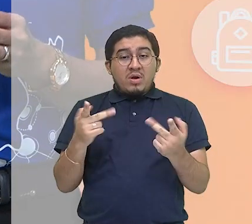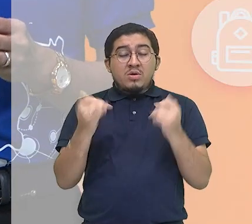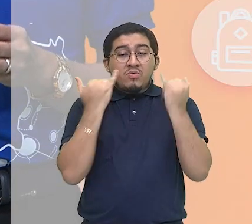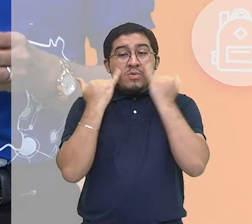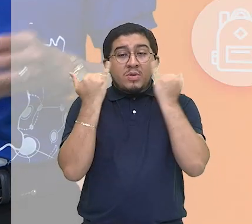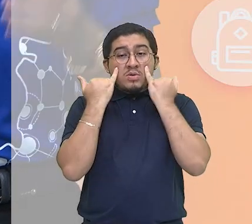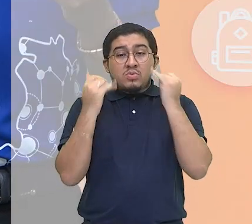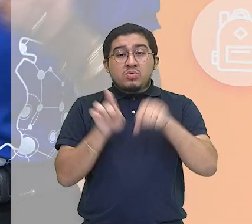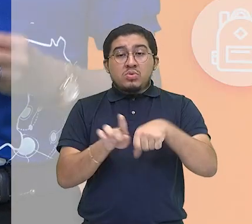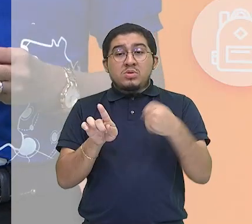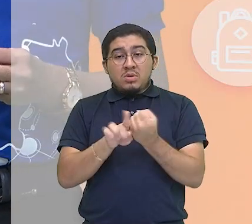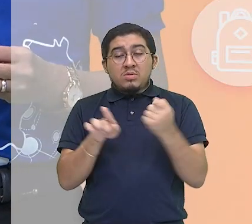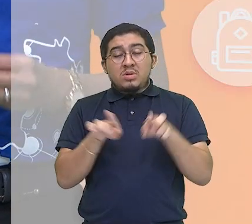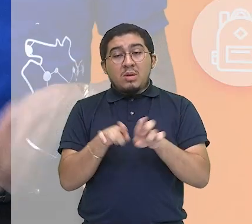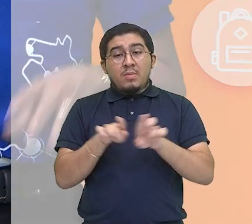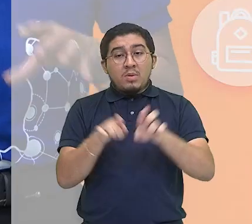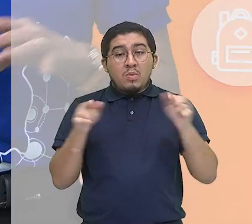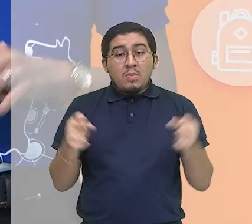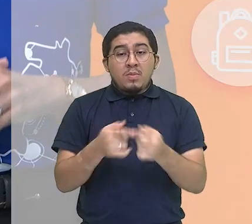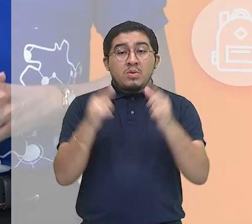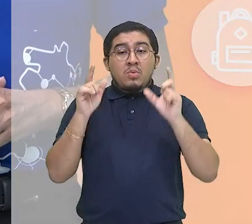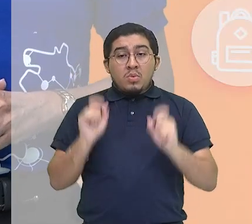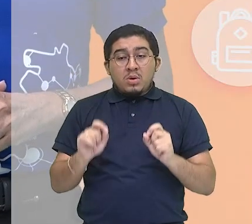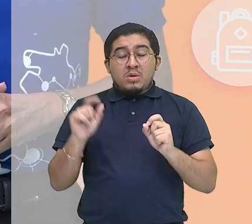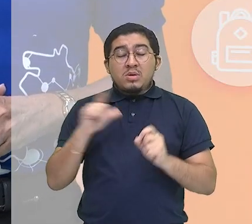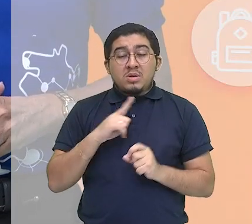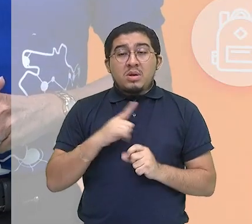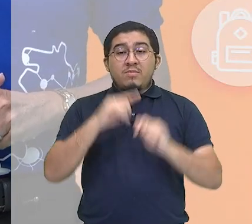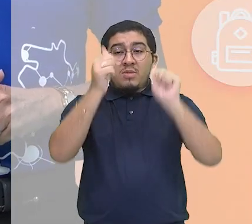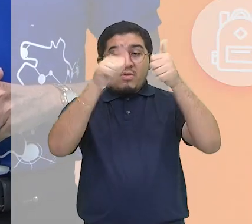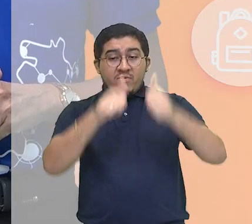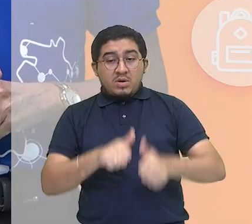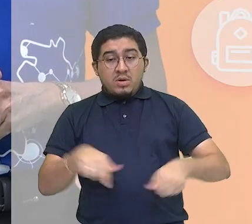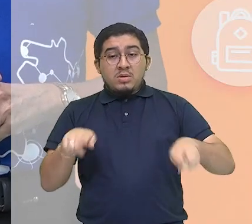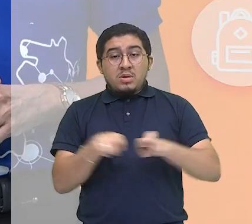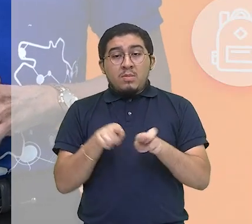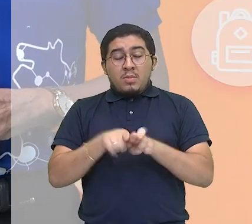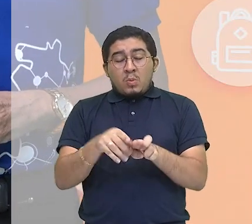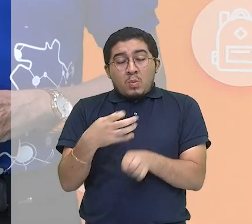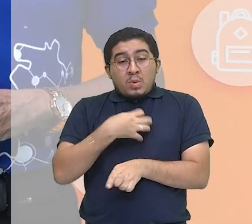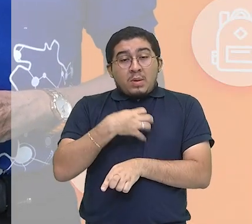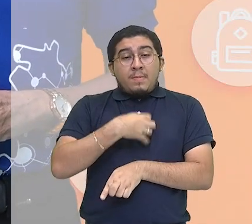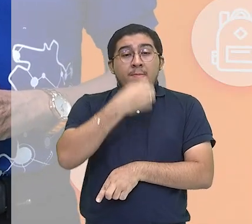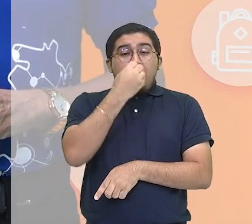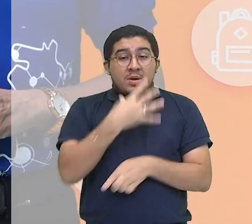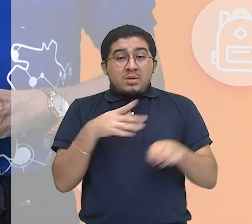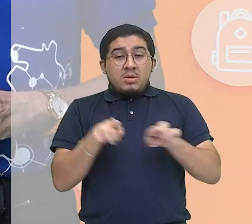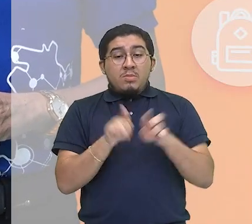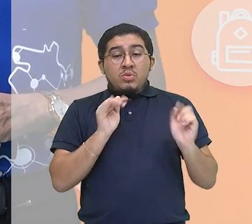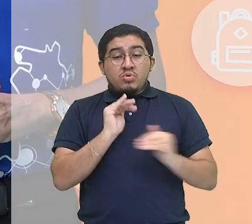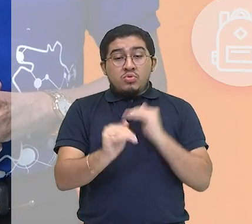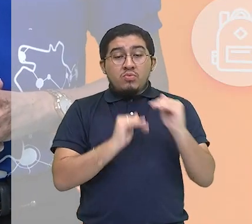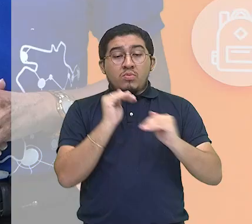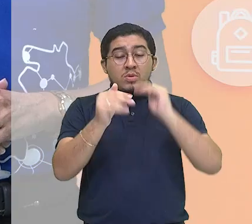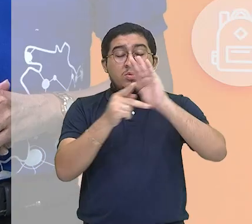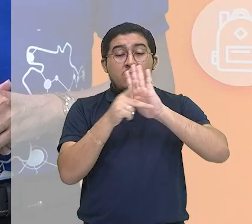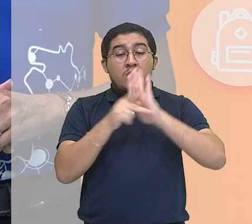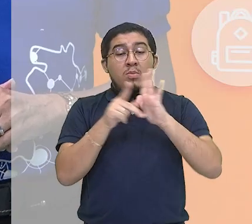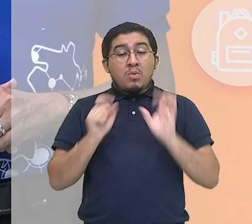dados sociais que servem para quê? Para avaliar o bem-estar e o desenvolvimento